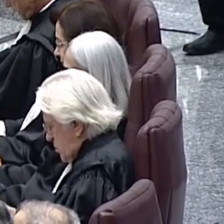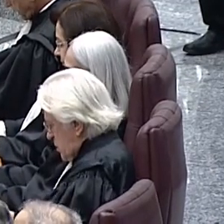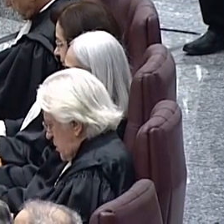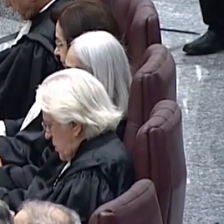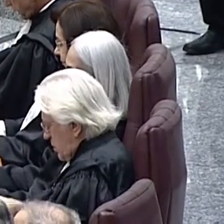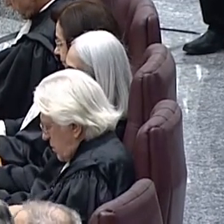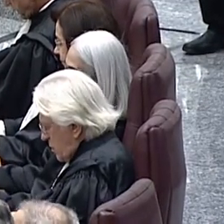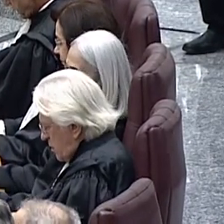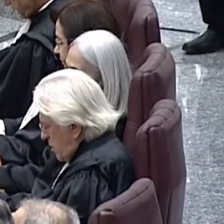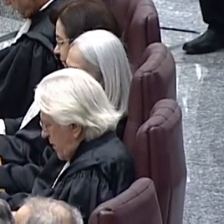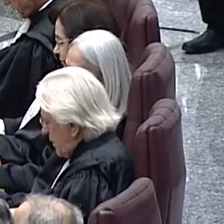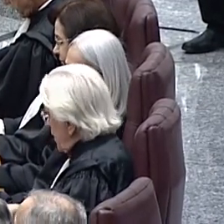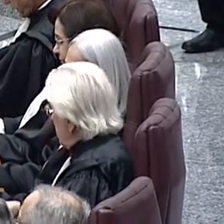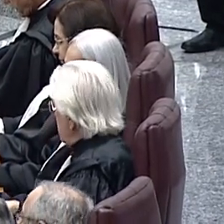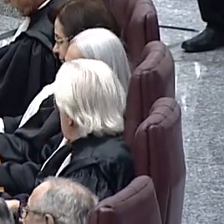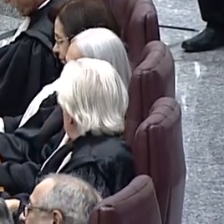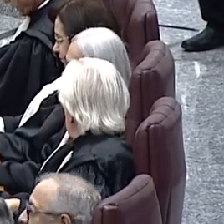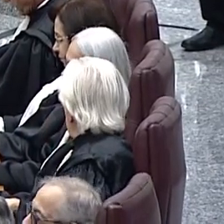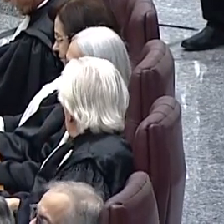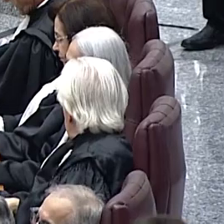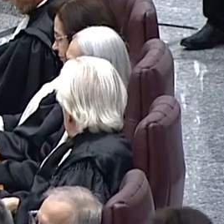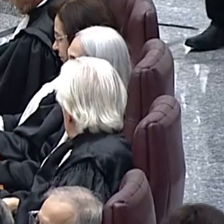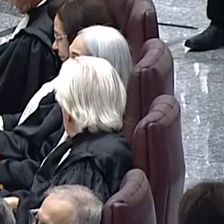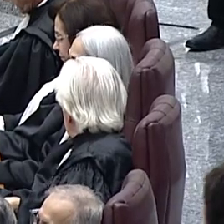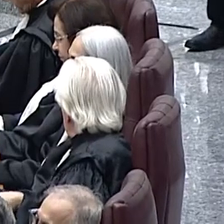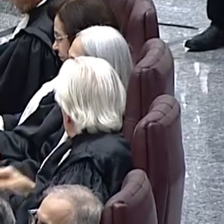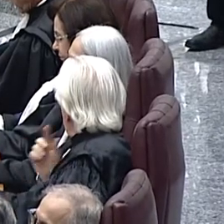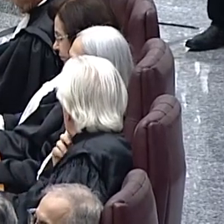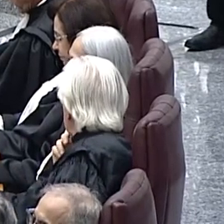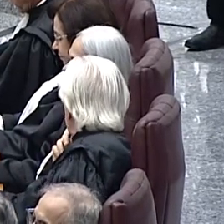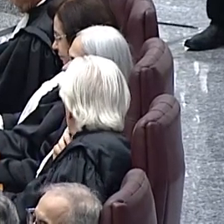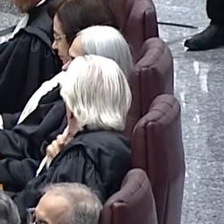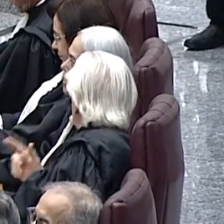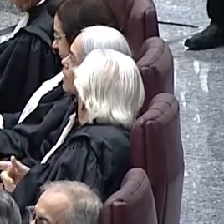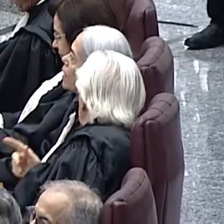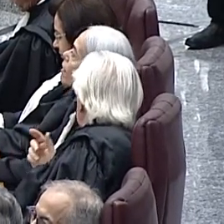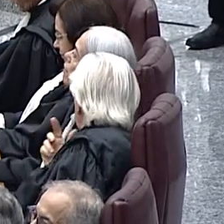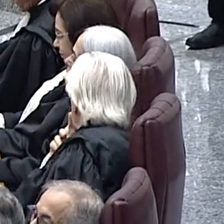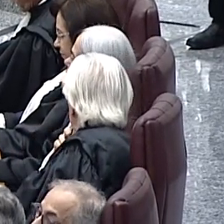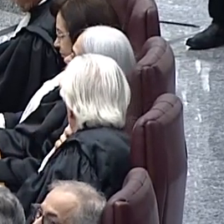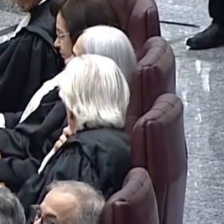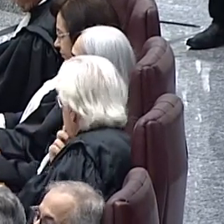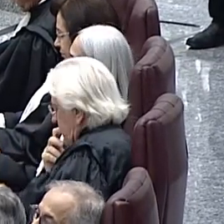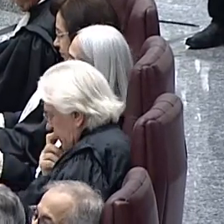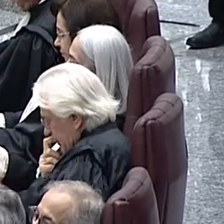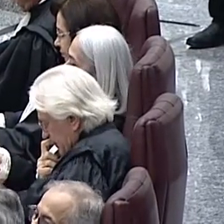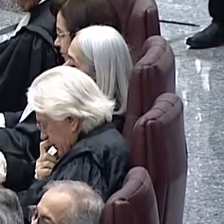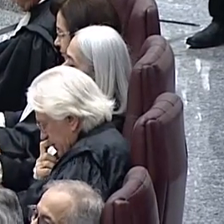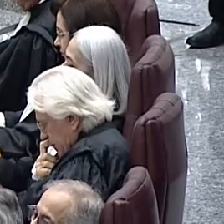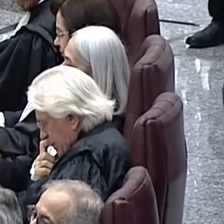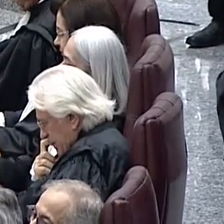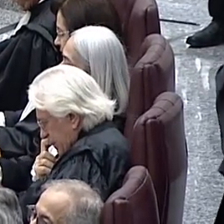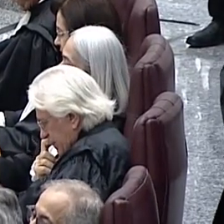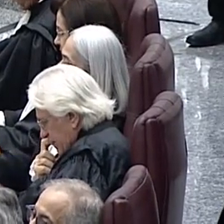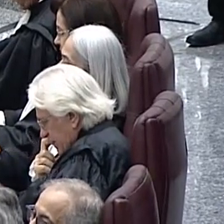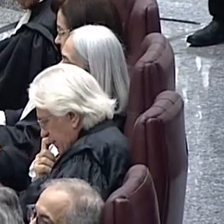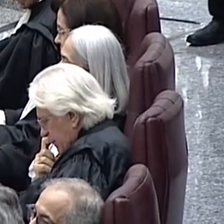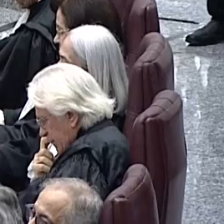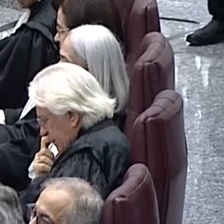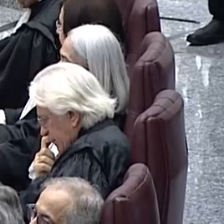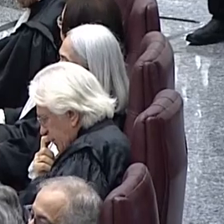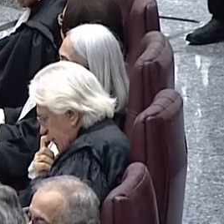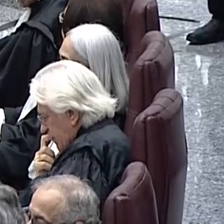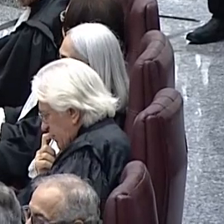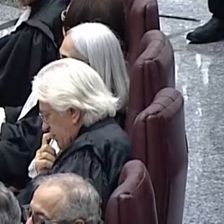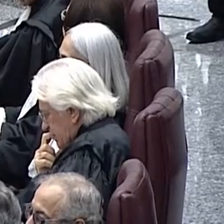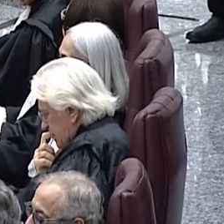Boa tarde a todos. Cumprimento inicialmente as autoridades integrantes